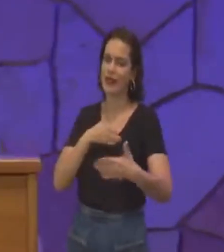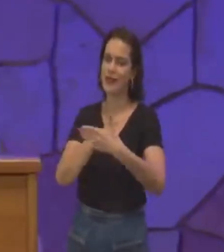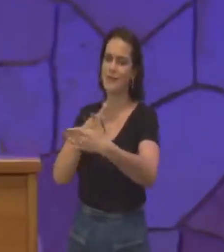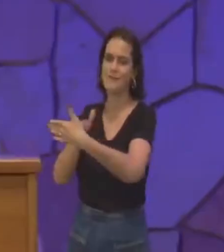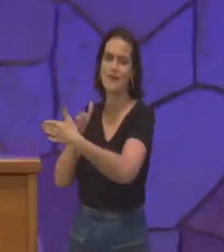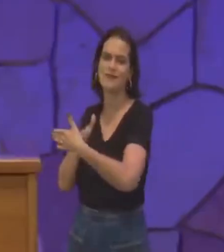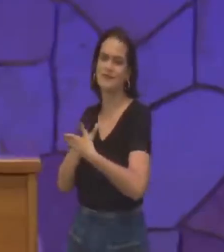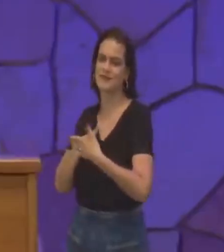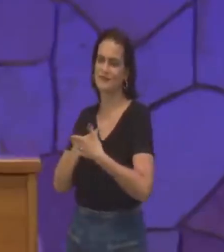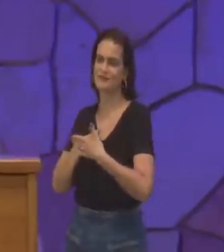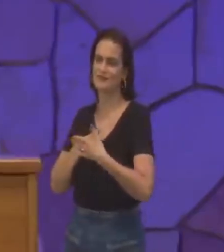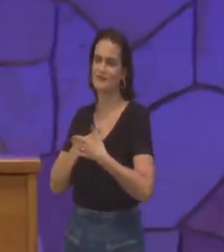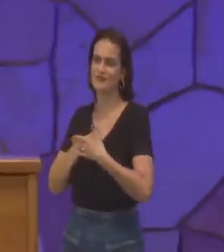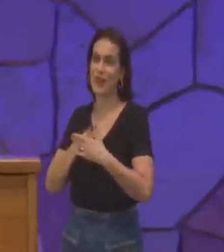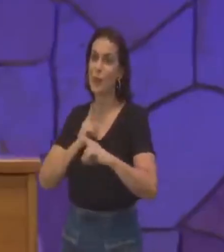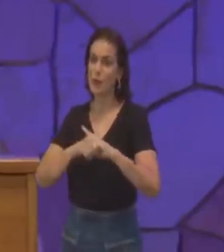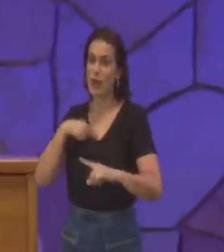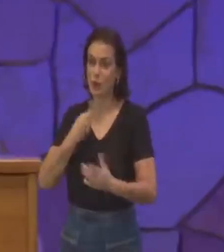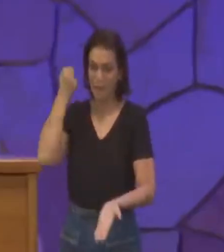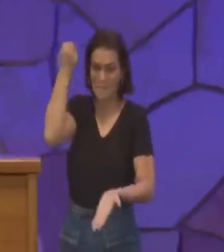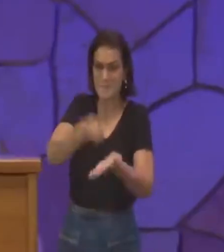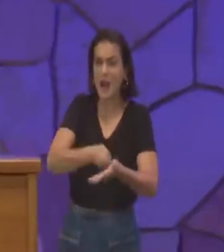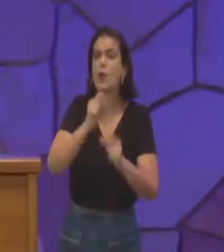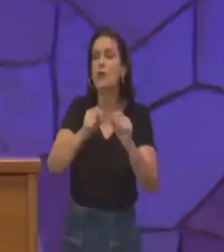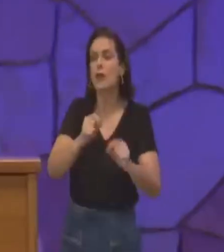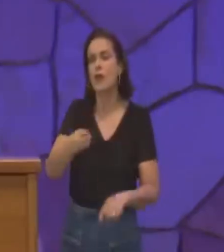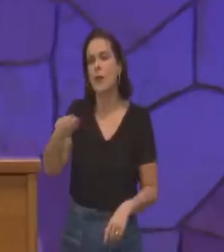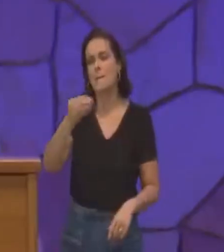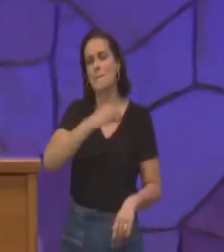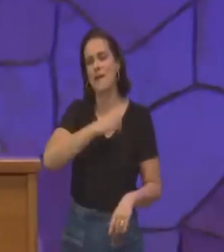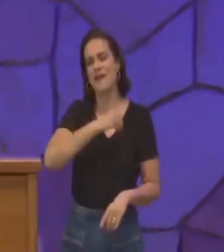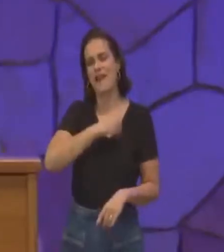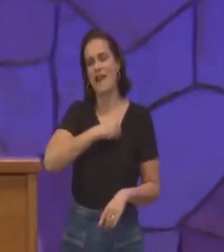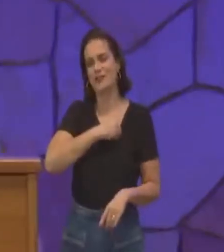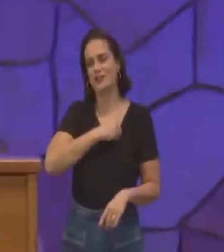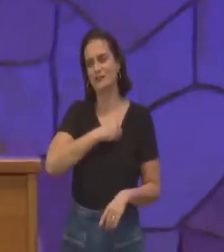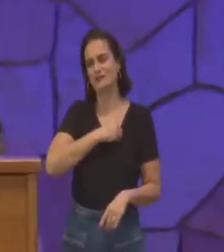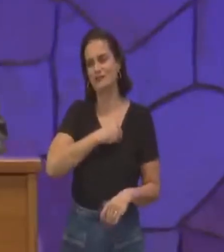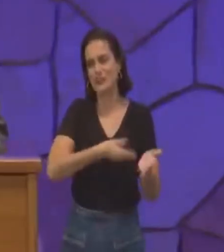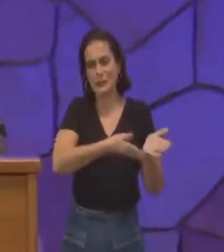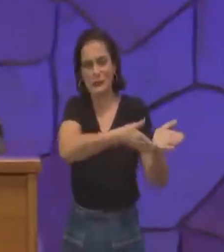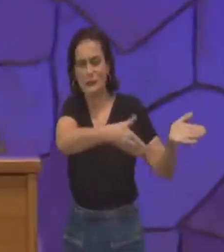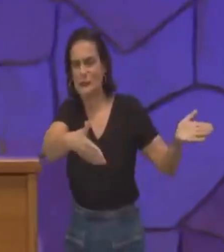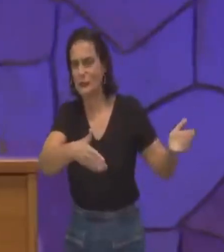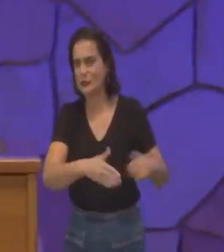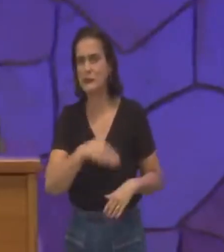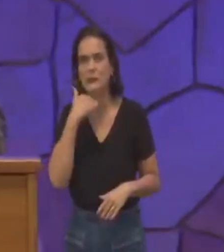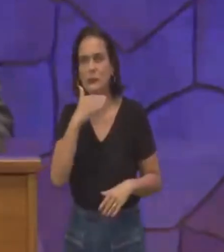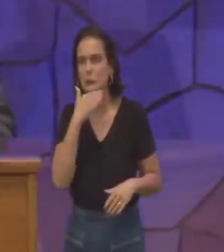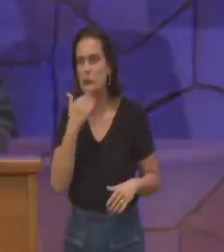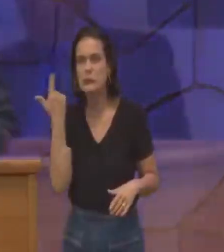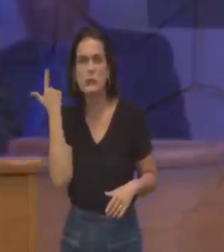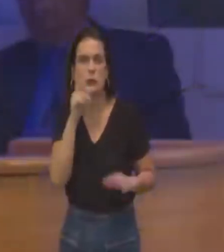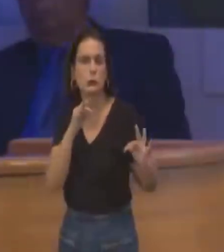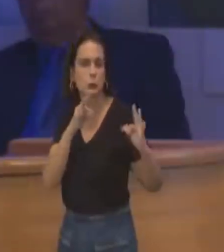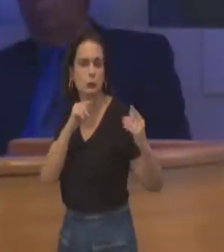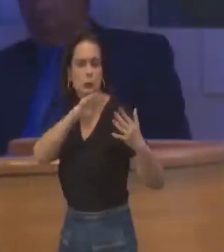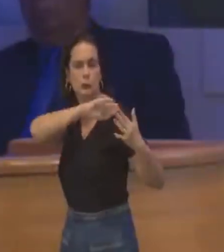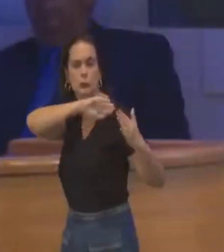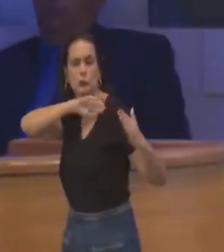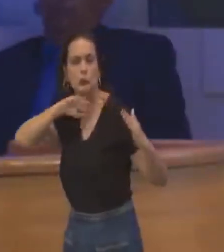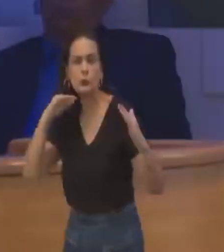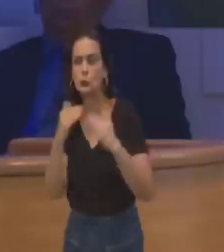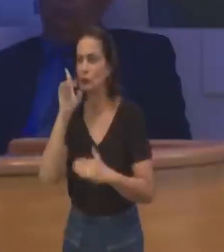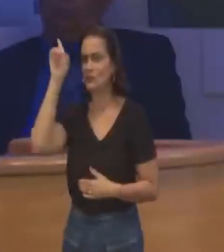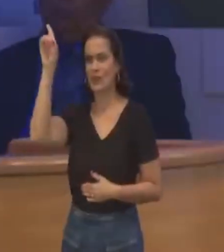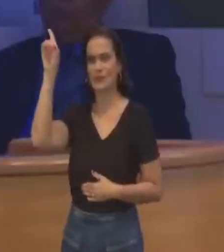mente é marcada pelo pecado, a nossa mente ela é marcada pela queda, nós não conseguimos alcançar a totalidade de